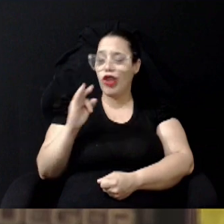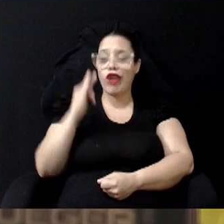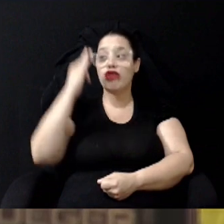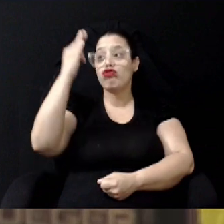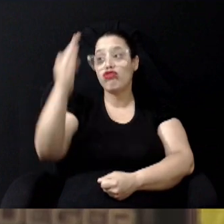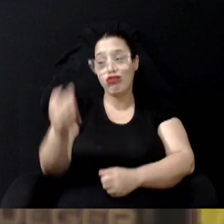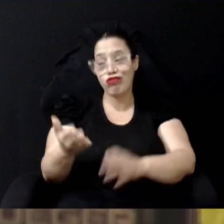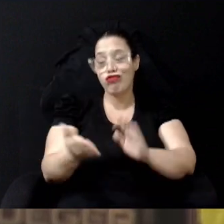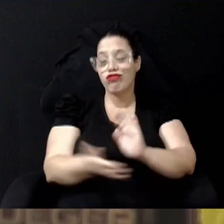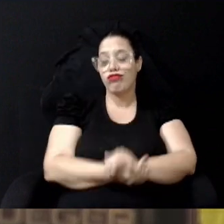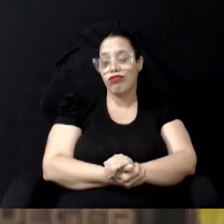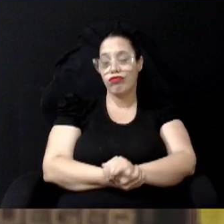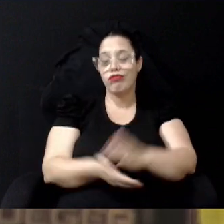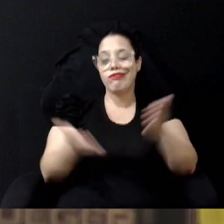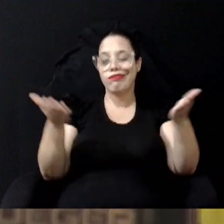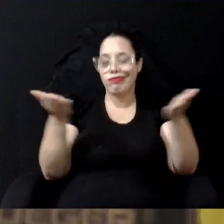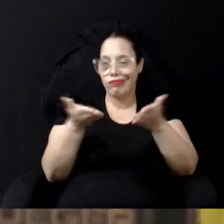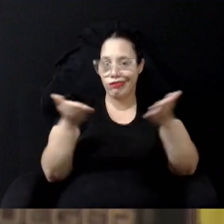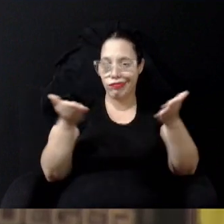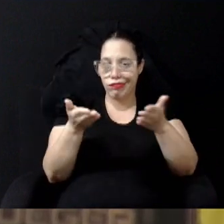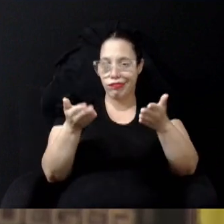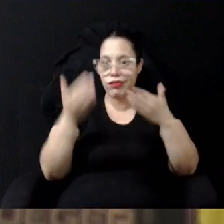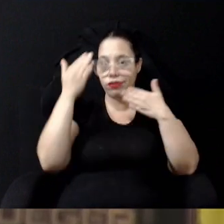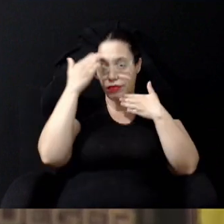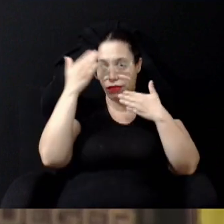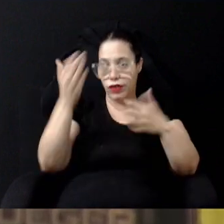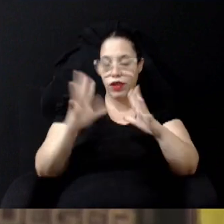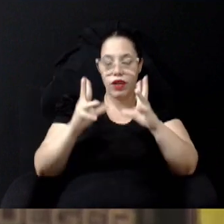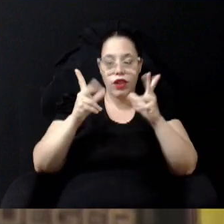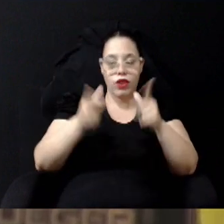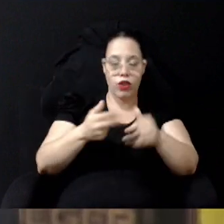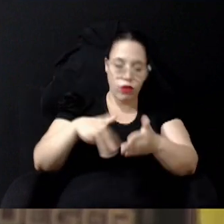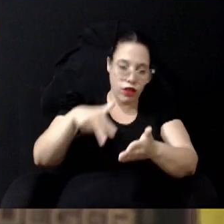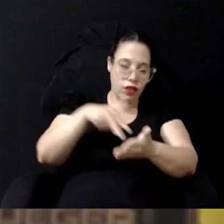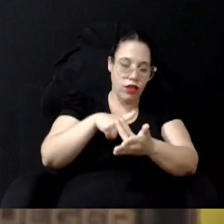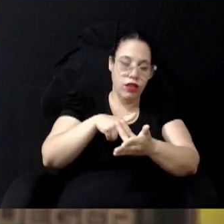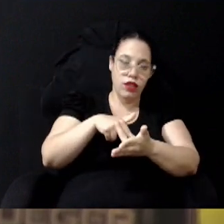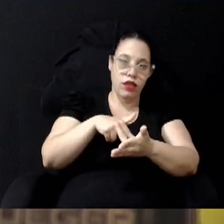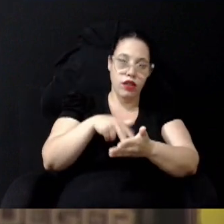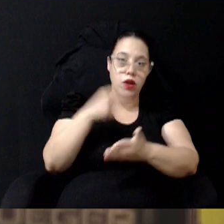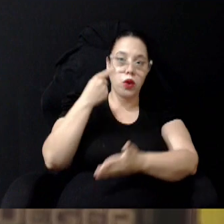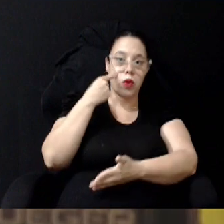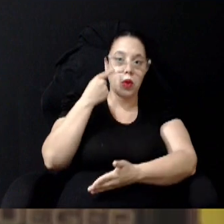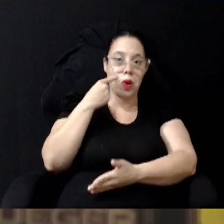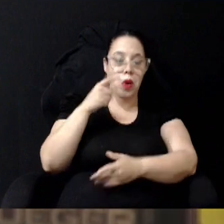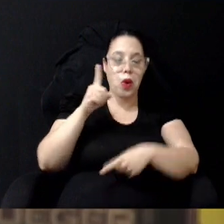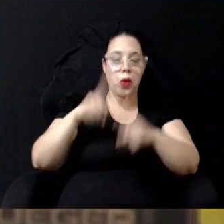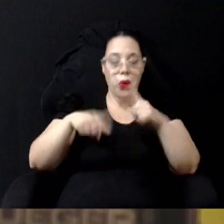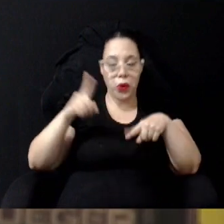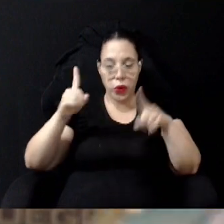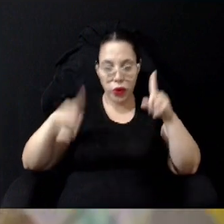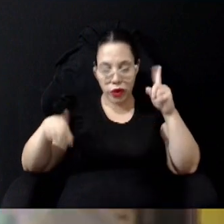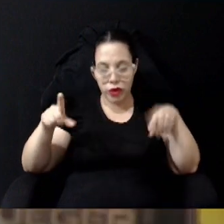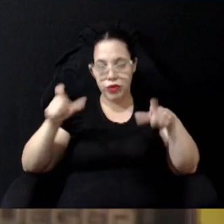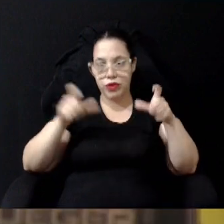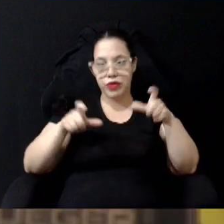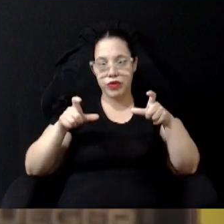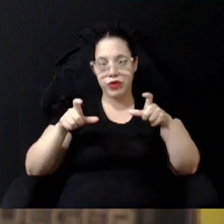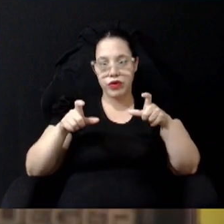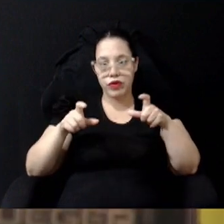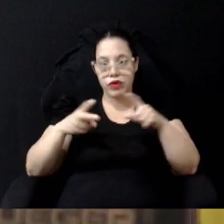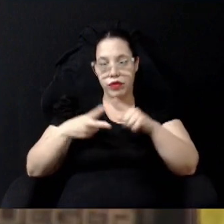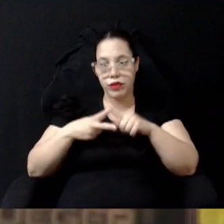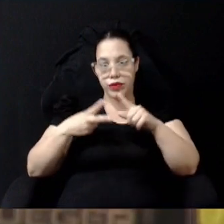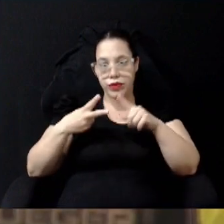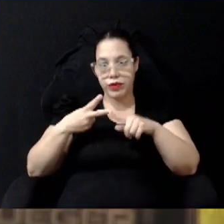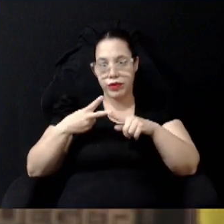Então, hoje, eu quero agradecer a presença de todos vocês aqui. Eu estou vendo diversas pessoas aqui, inclusive 2 pessoas que estão ali, que